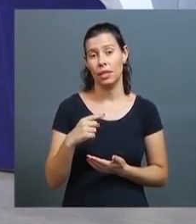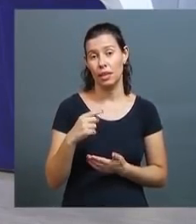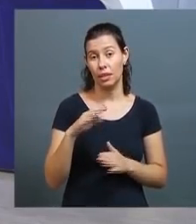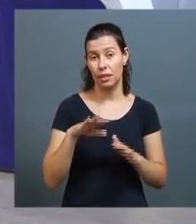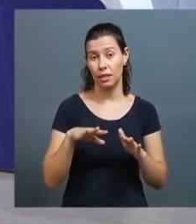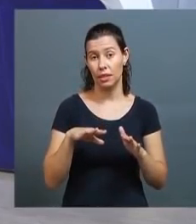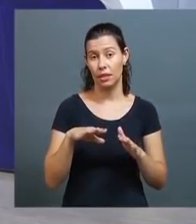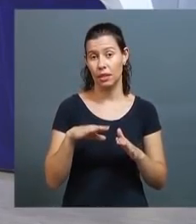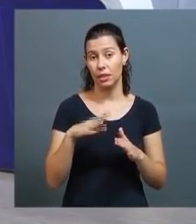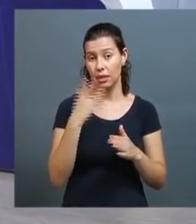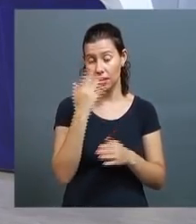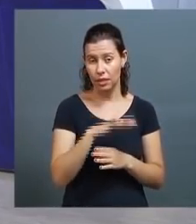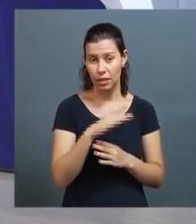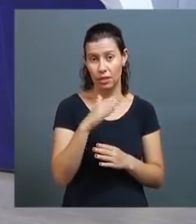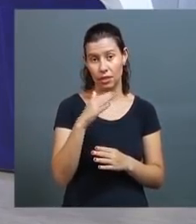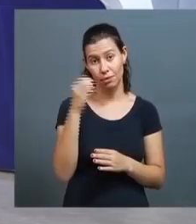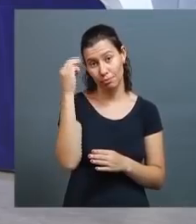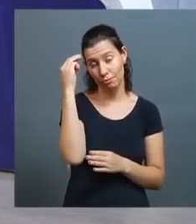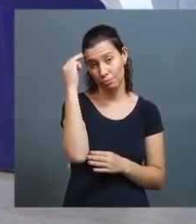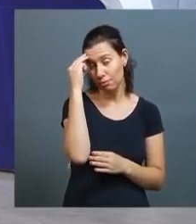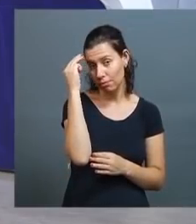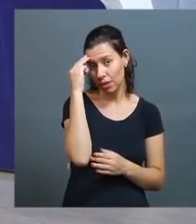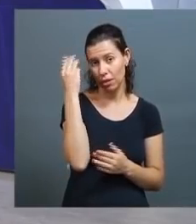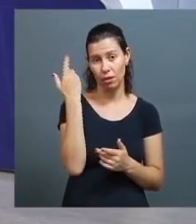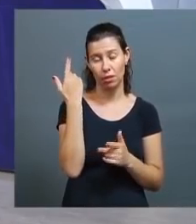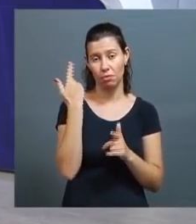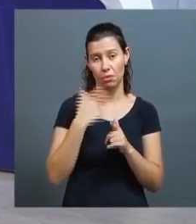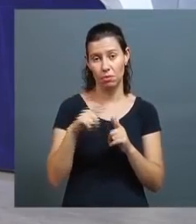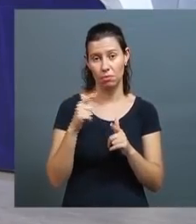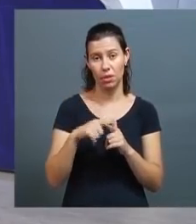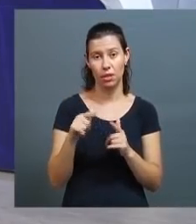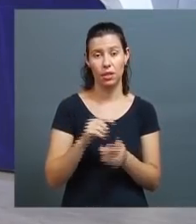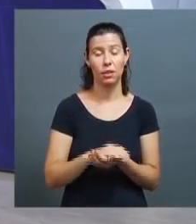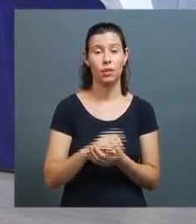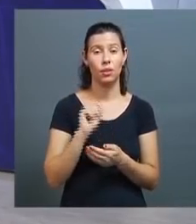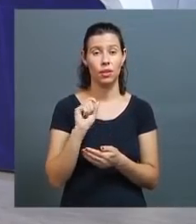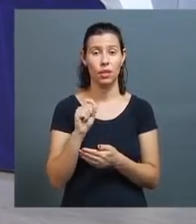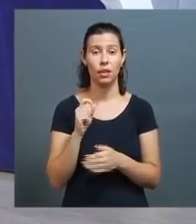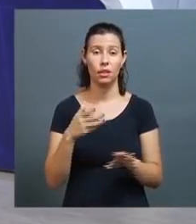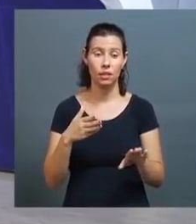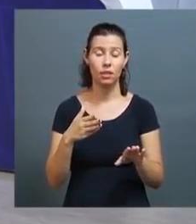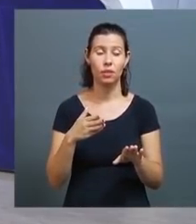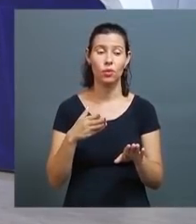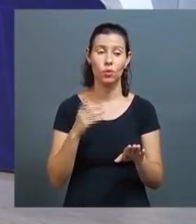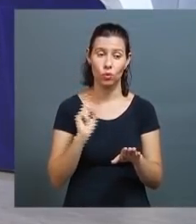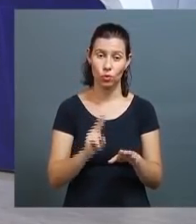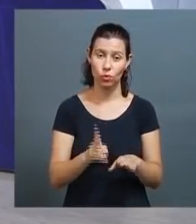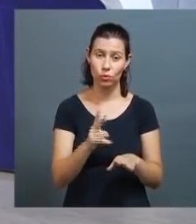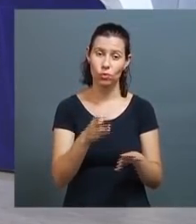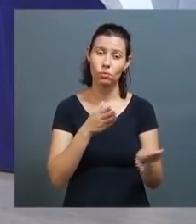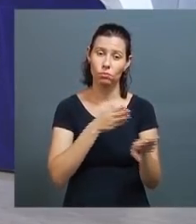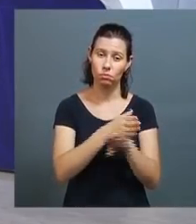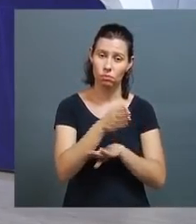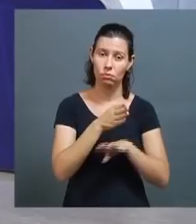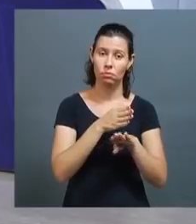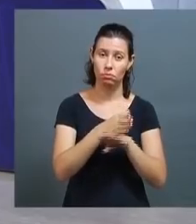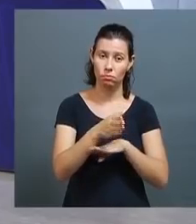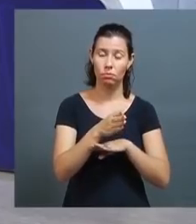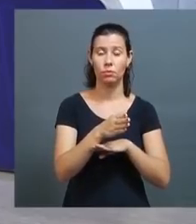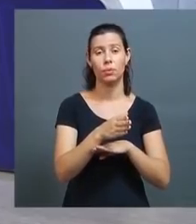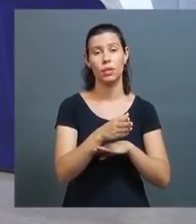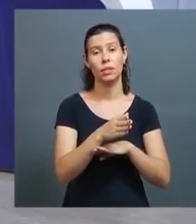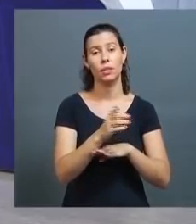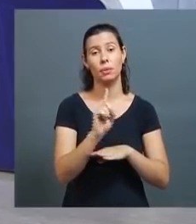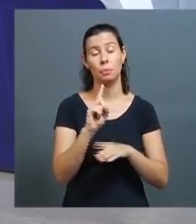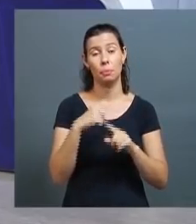ela passa de ano, mas não se olha para o conteúdo e não se faz uma adequação. E ela